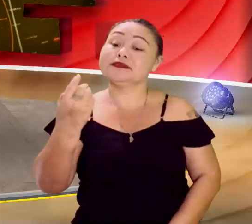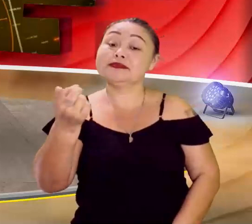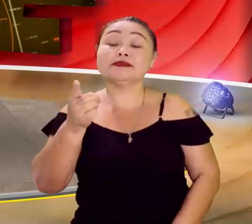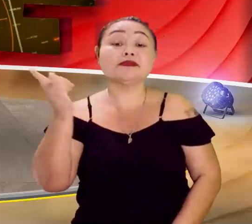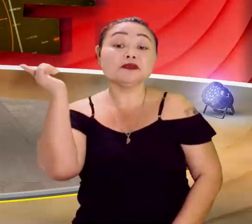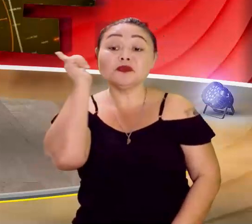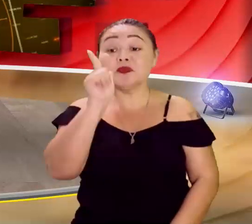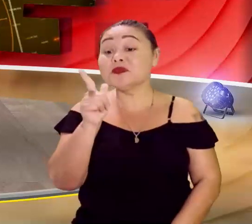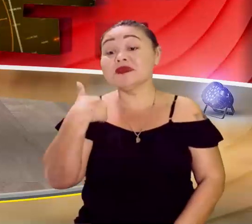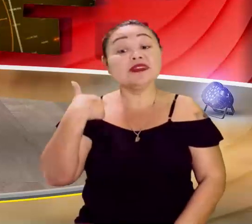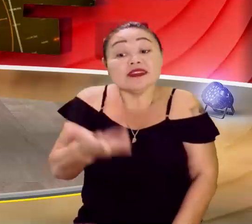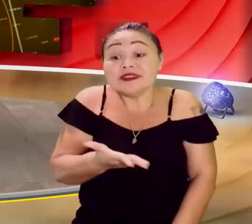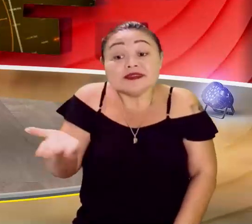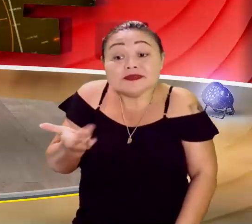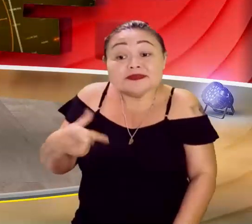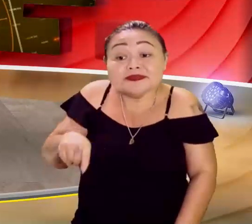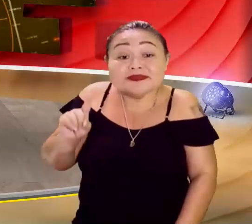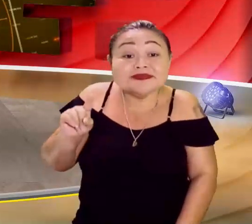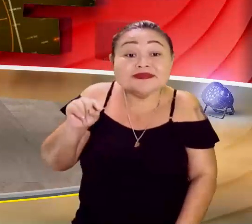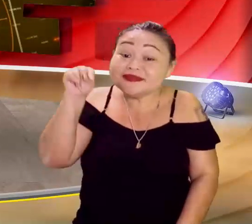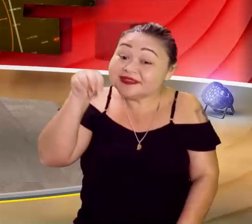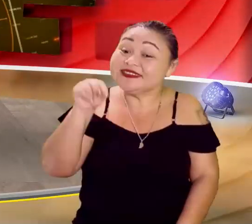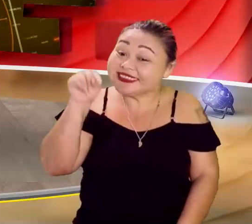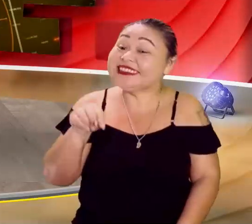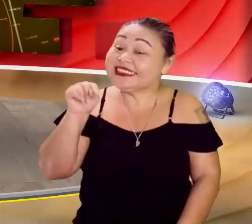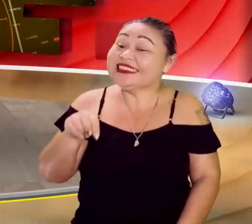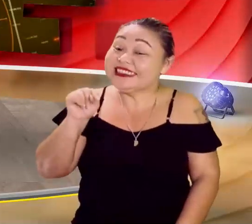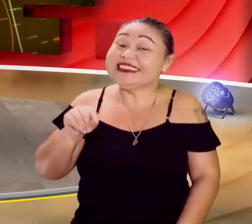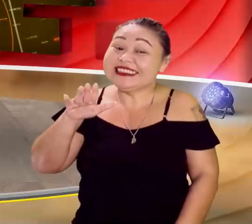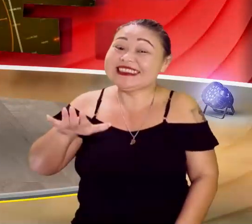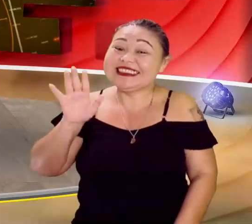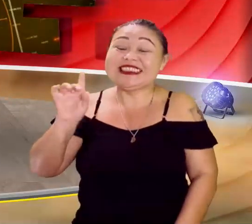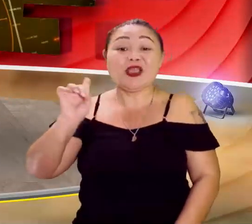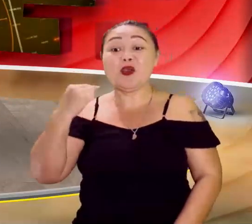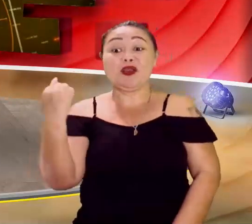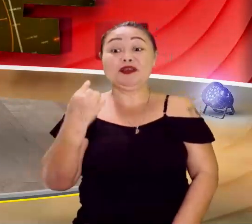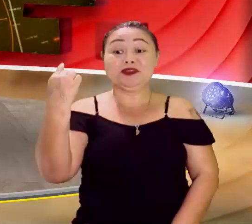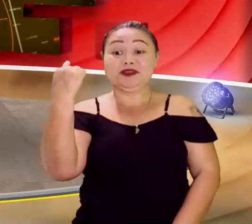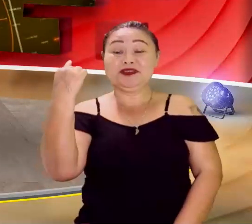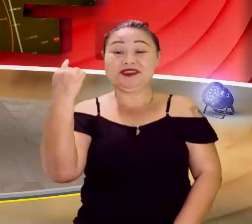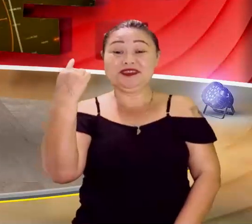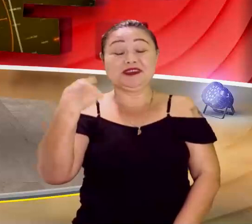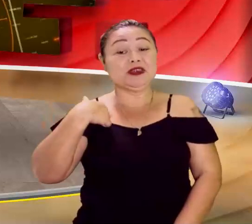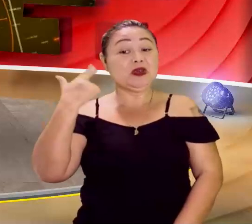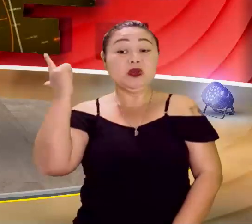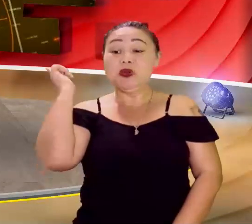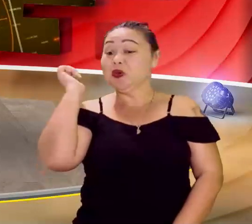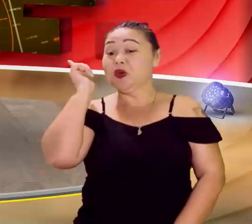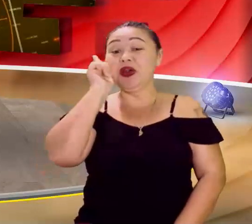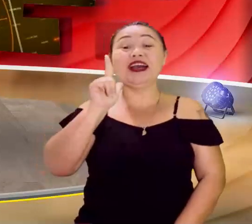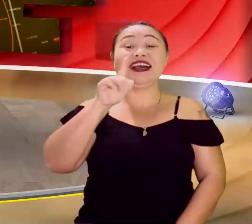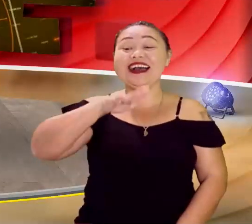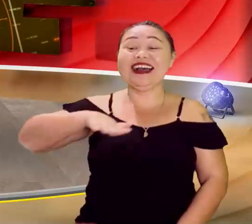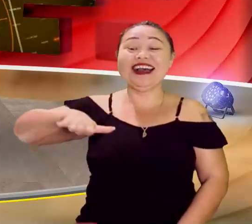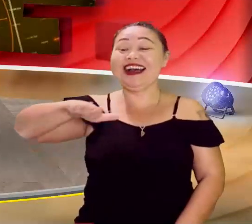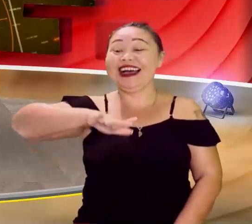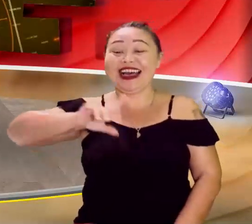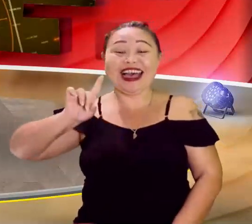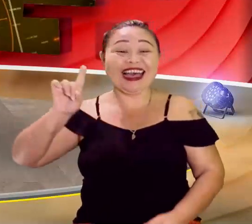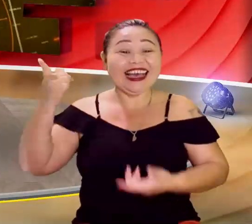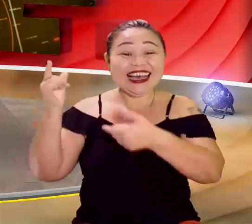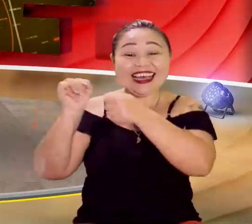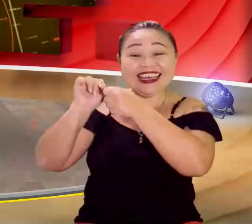não conseguimos, né, aqui na aula. Ficar com o meu Vai ficar só eu. Gravado. Eu não vou fazer o olha.